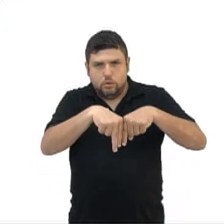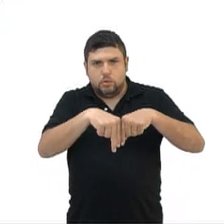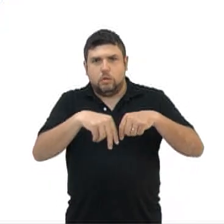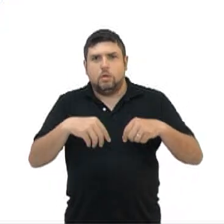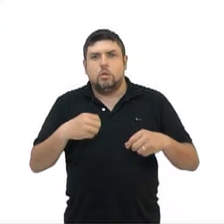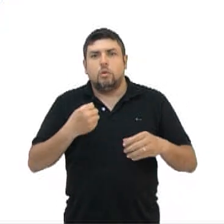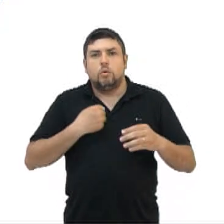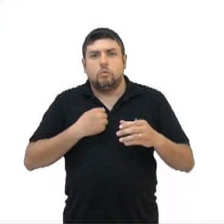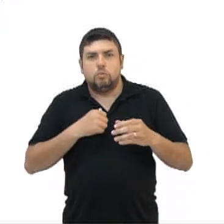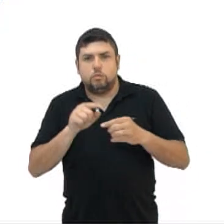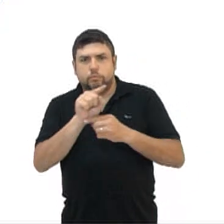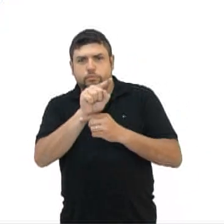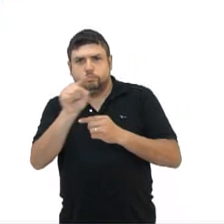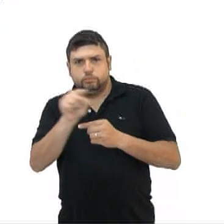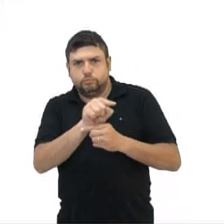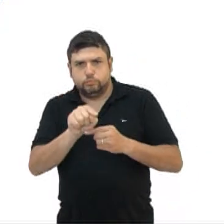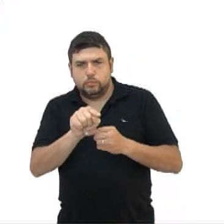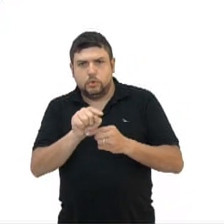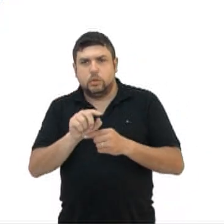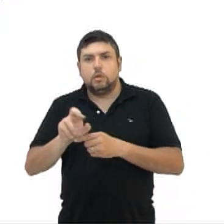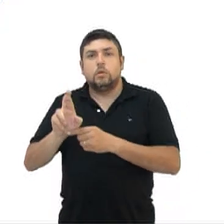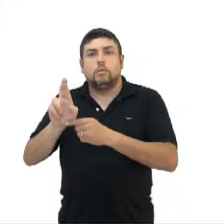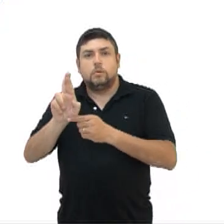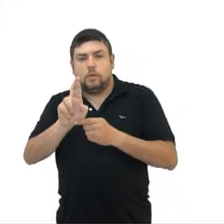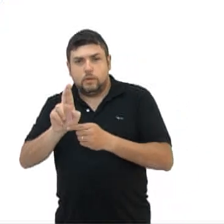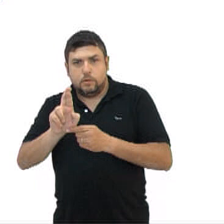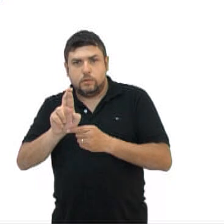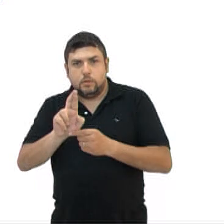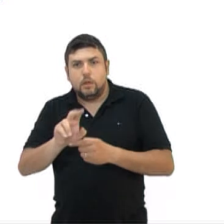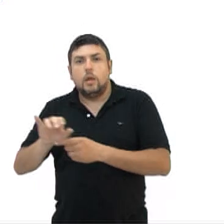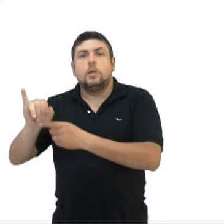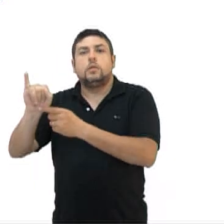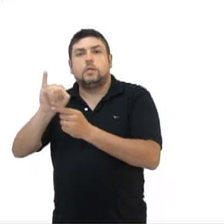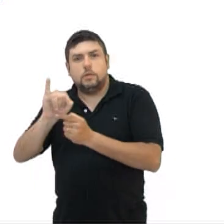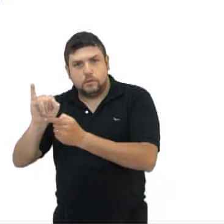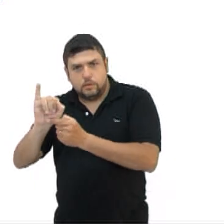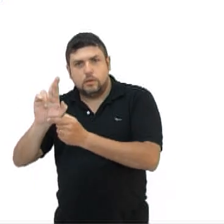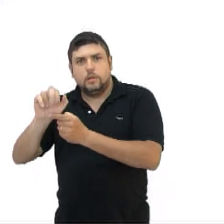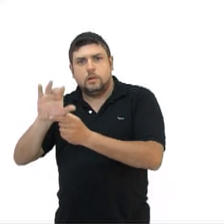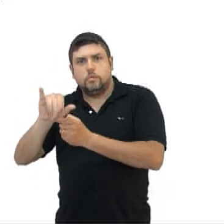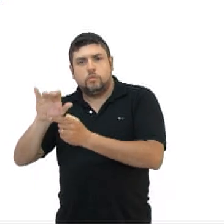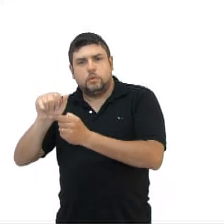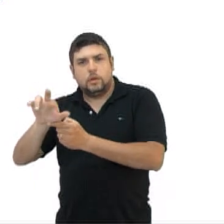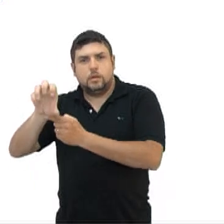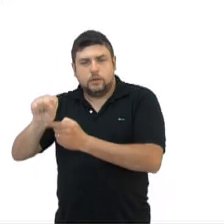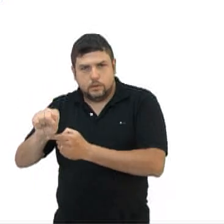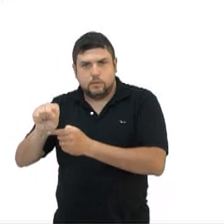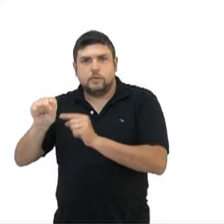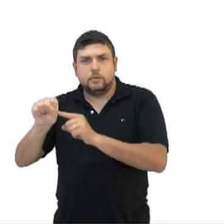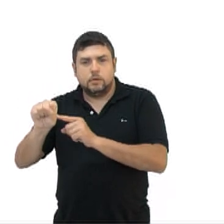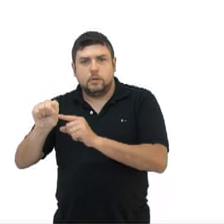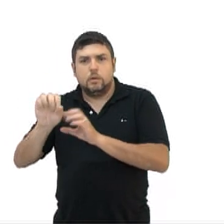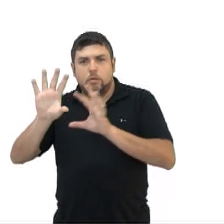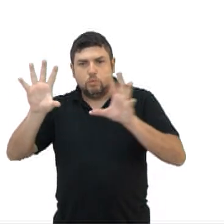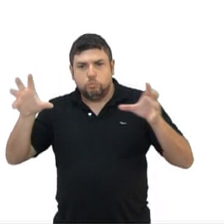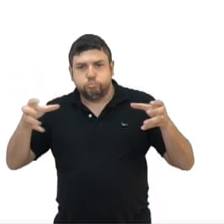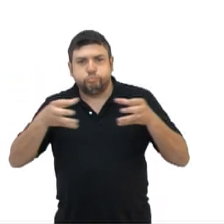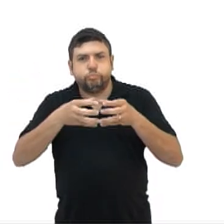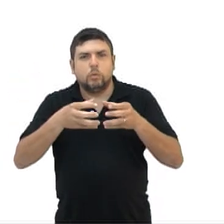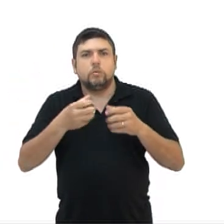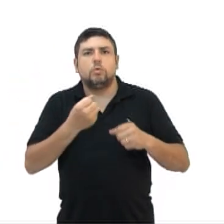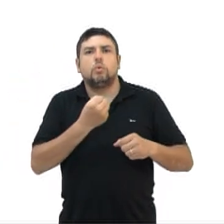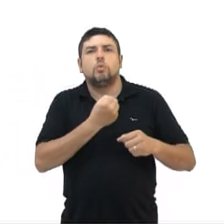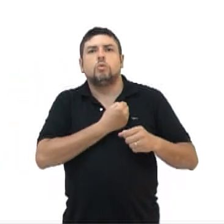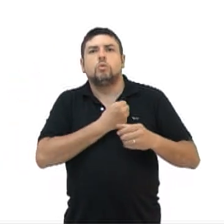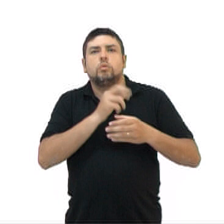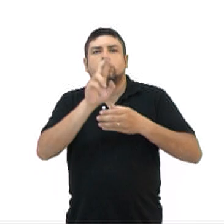os inteiros, depois os racionais e depois os irracionais. E juntando tudo isso, nós temos o conjunto dos números reais.